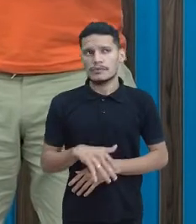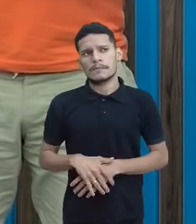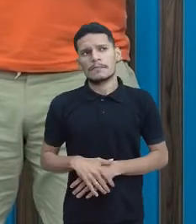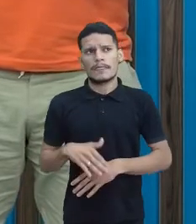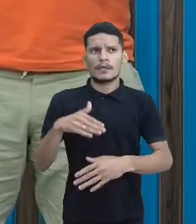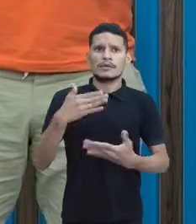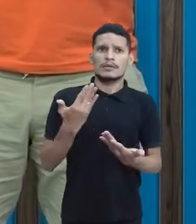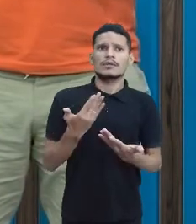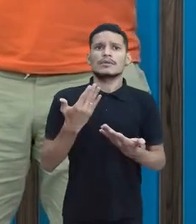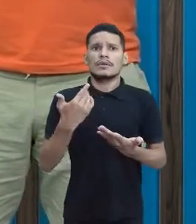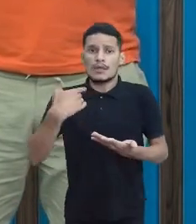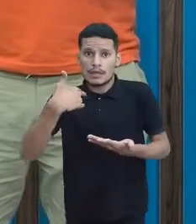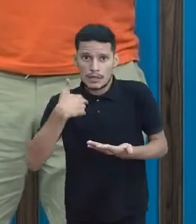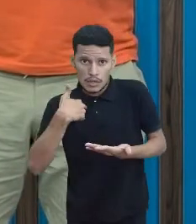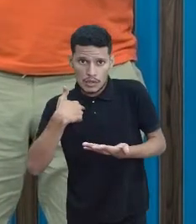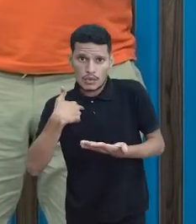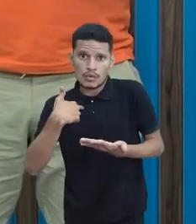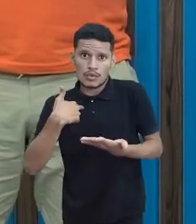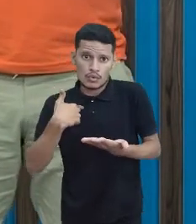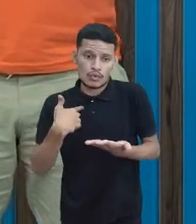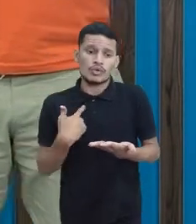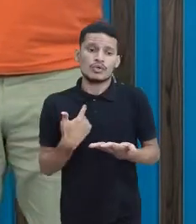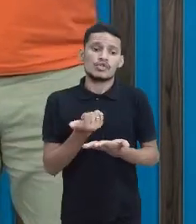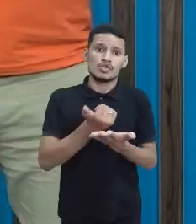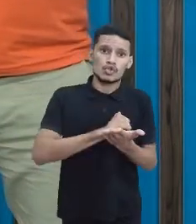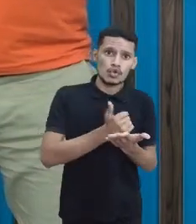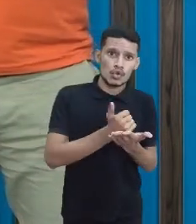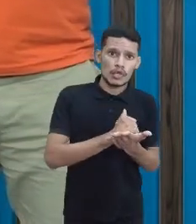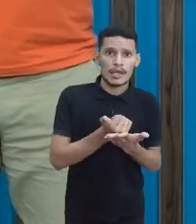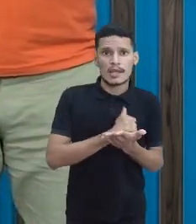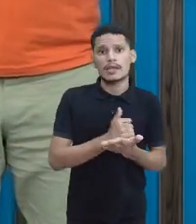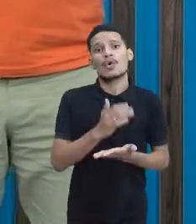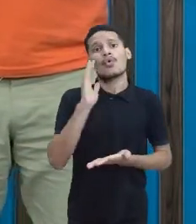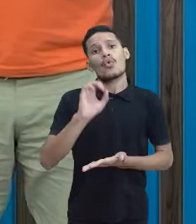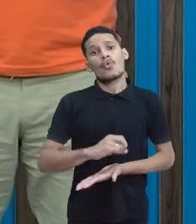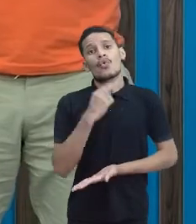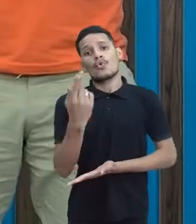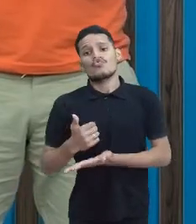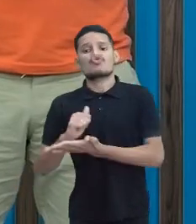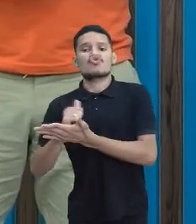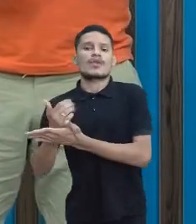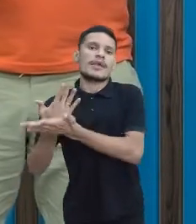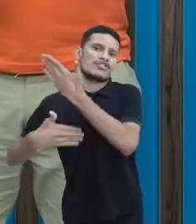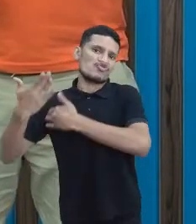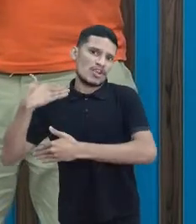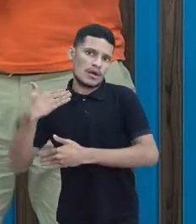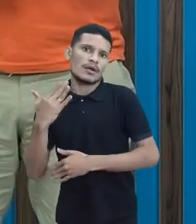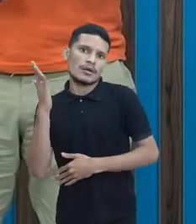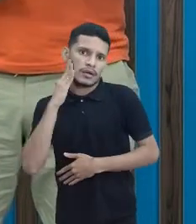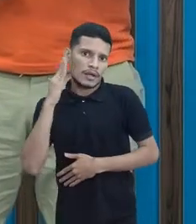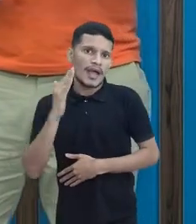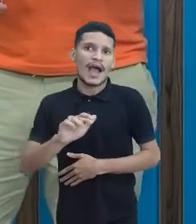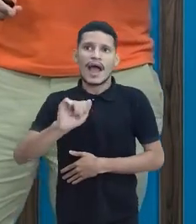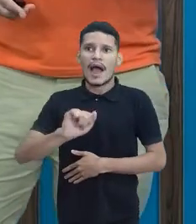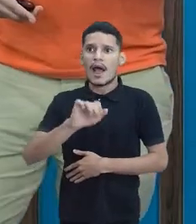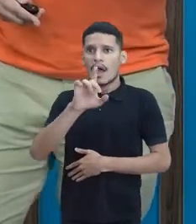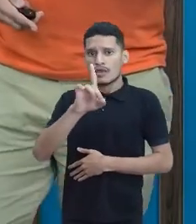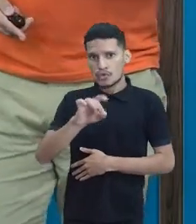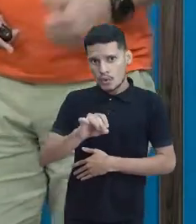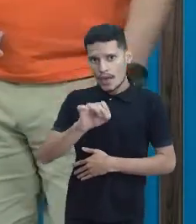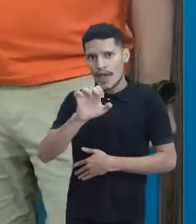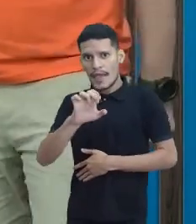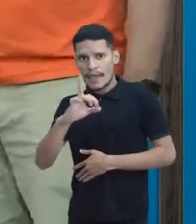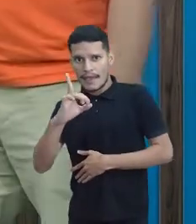jogar, joguei, está no passado, e jogado está no particípio passado. Então, esse particípio passado é o ado, edo, ido, tá